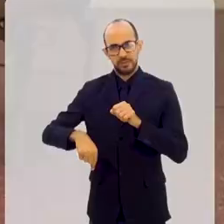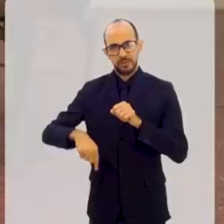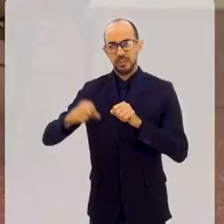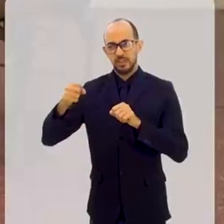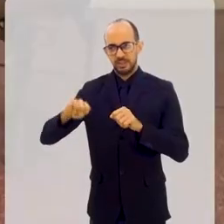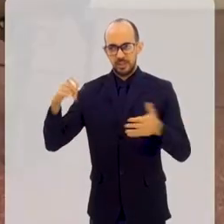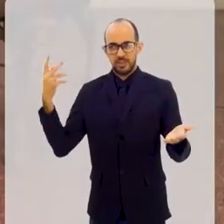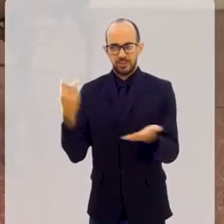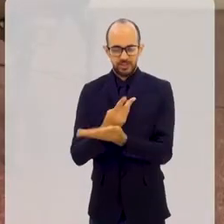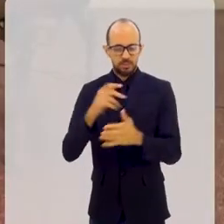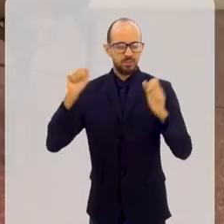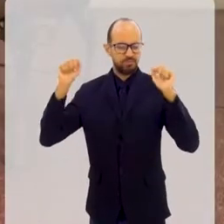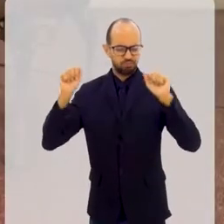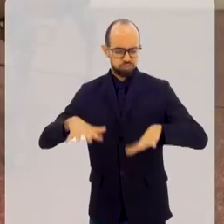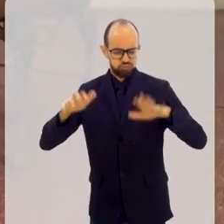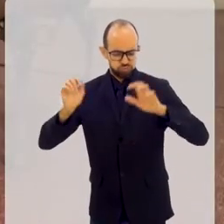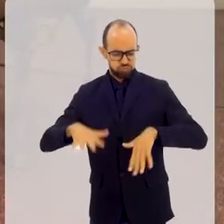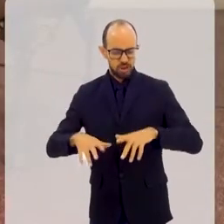pra mim